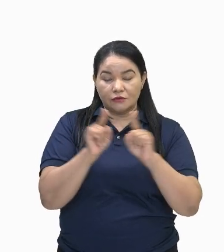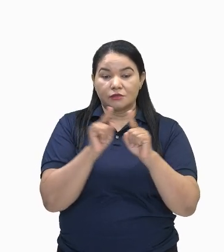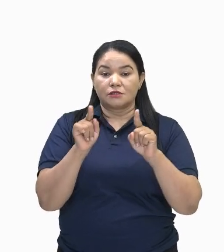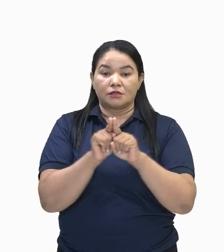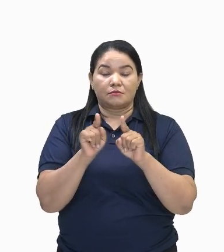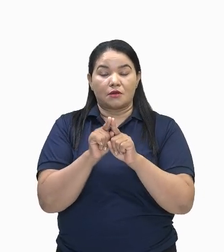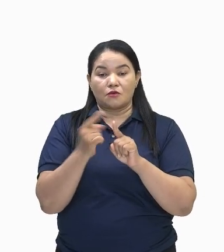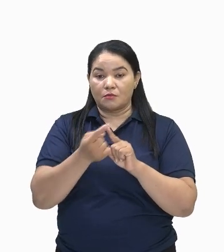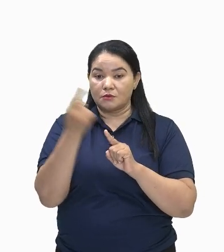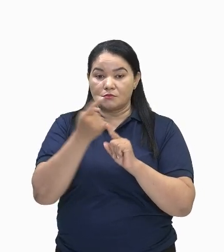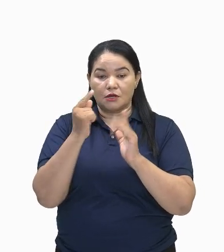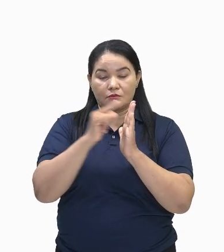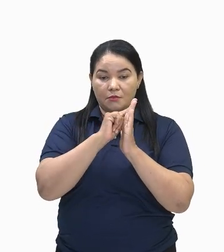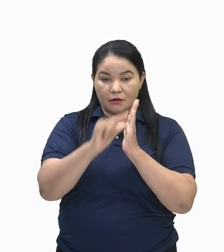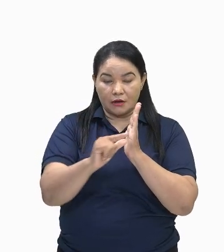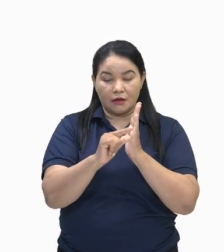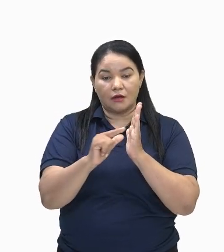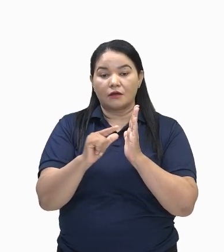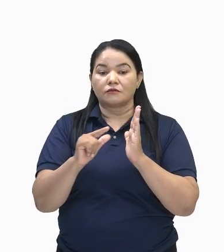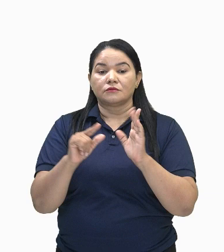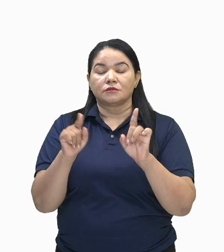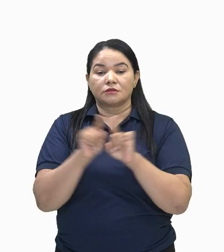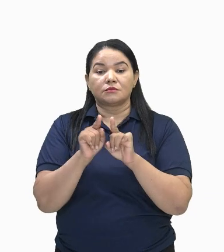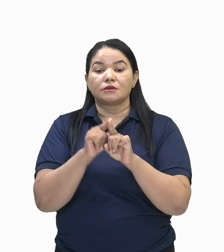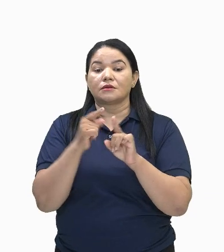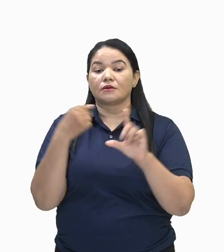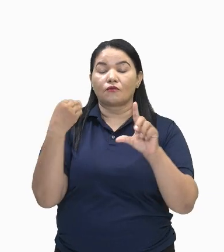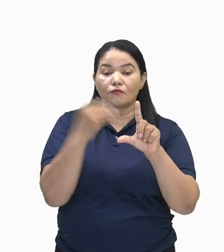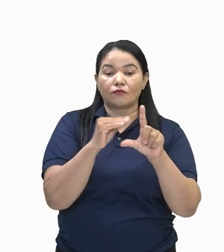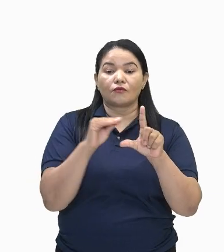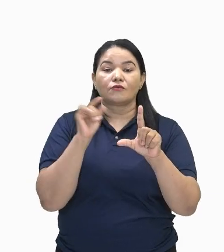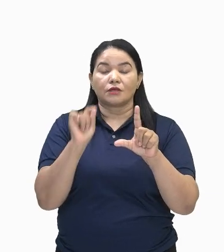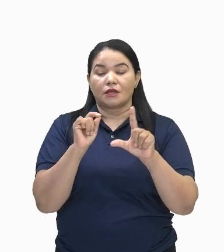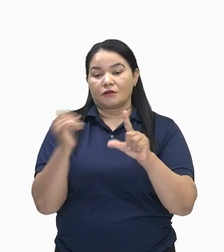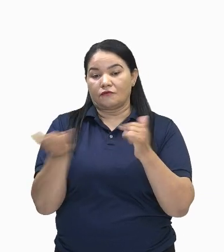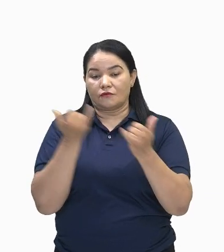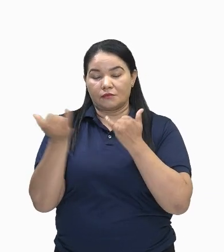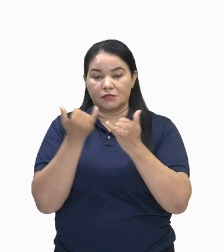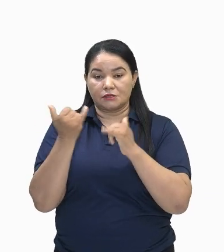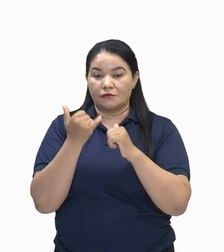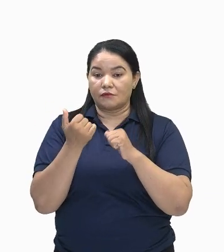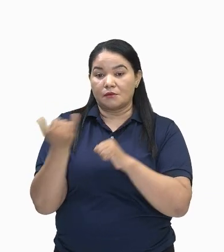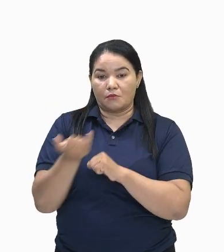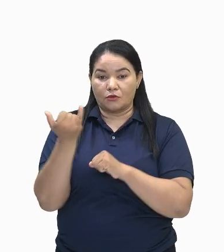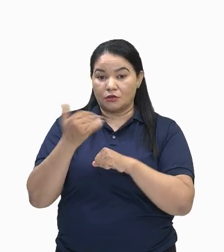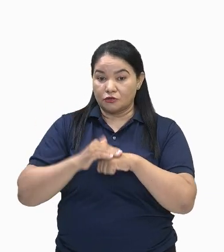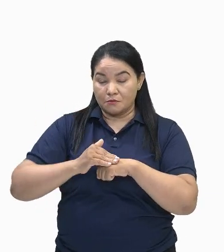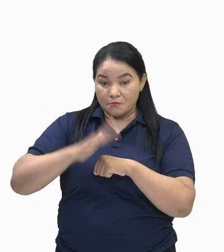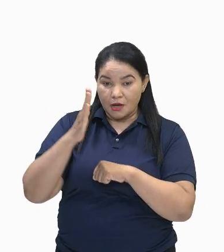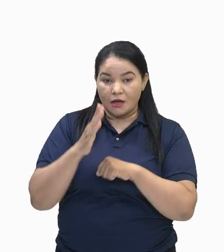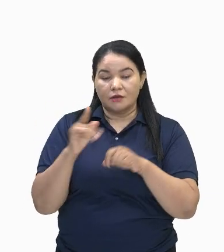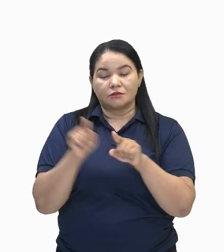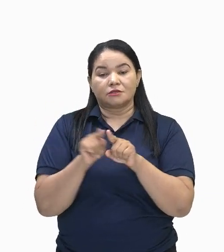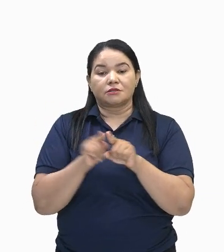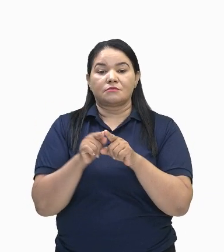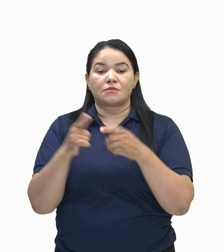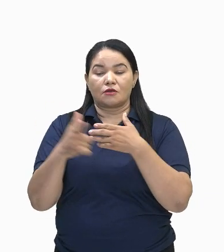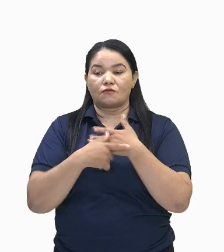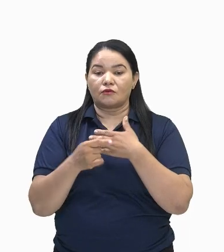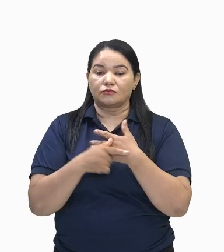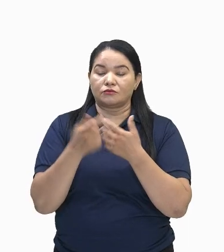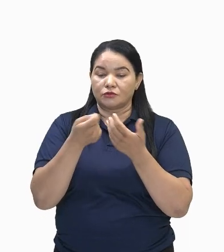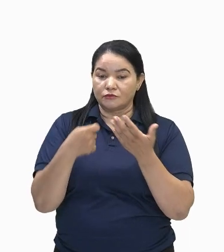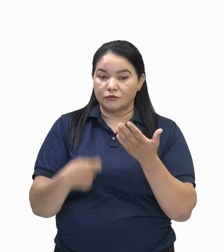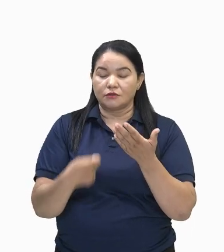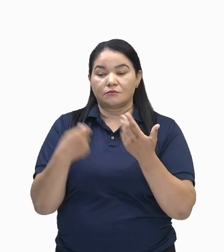do texto jornalístico, os quais devem conter as informações mais importantes que serão discorridas pelo autor. Portanto,